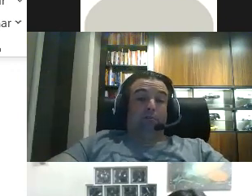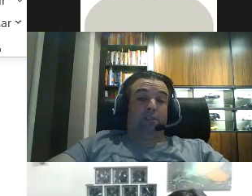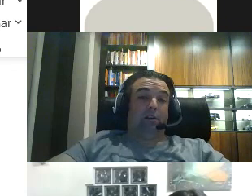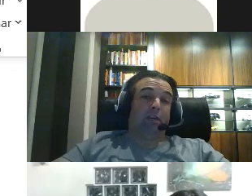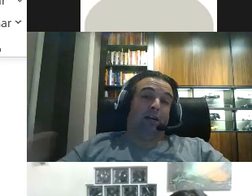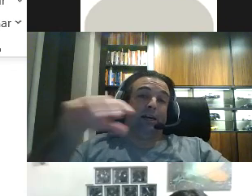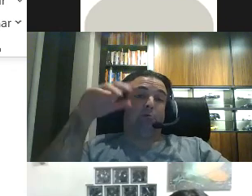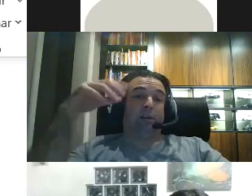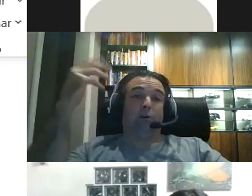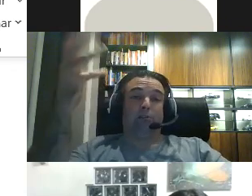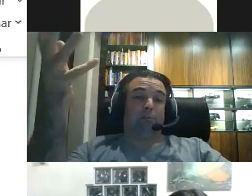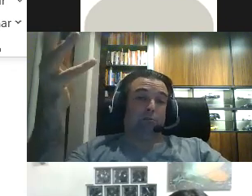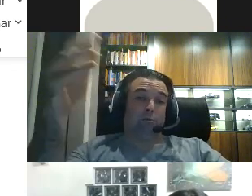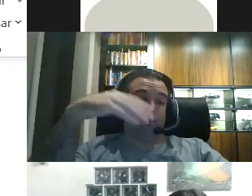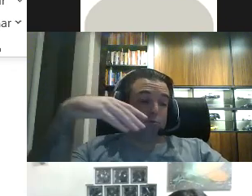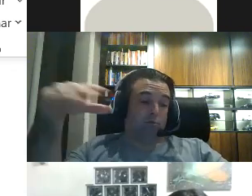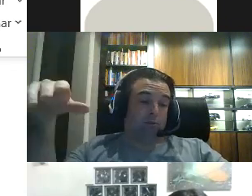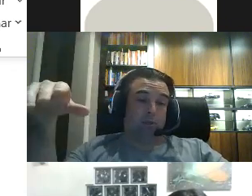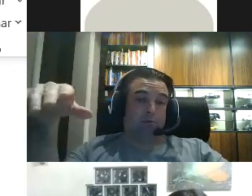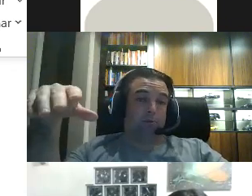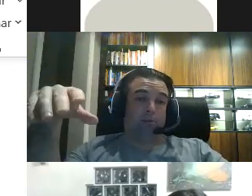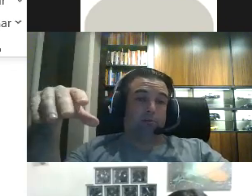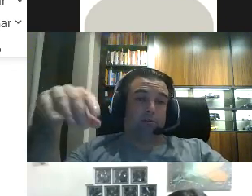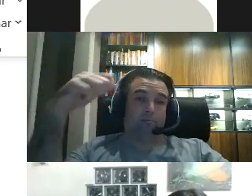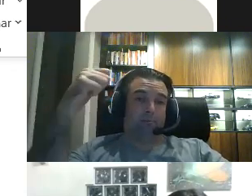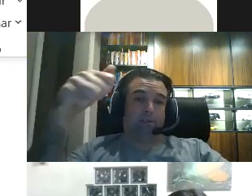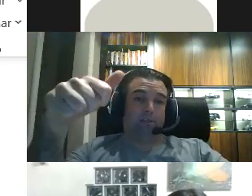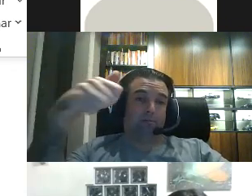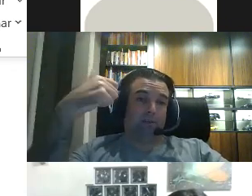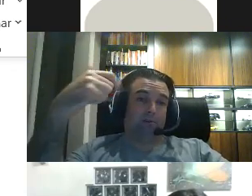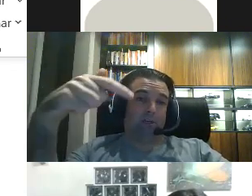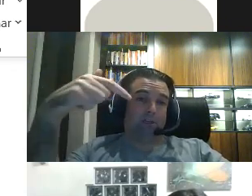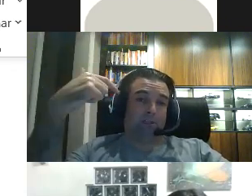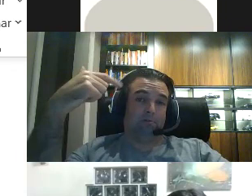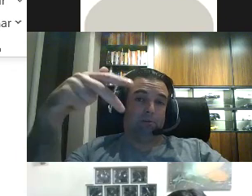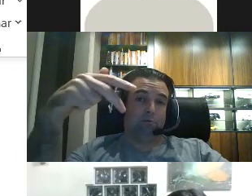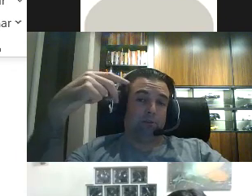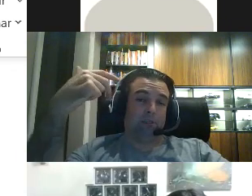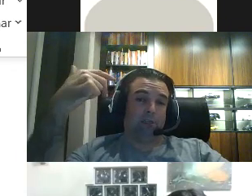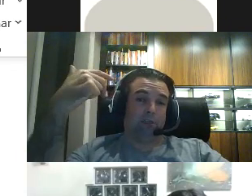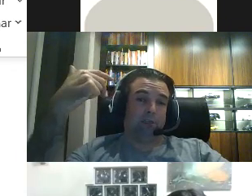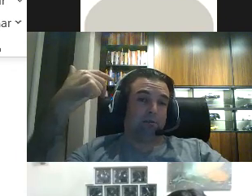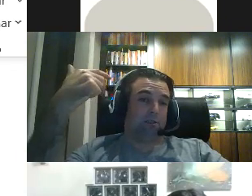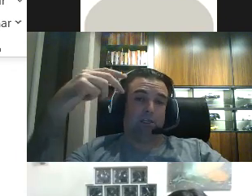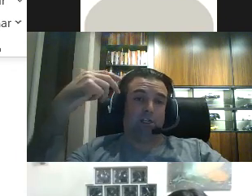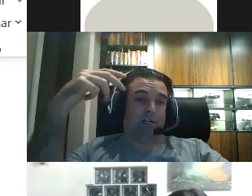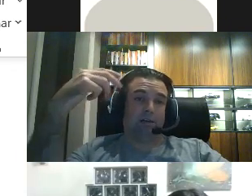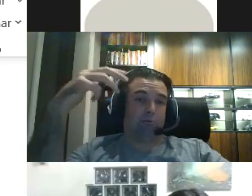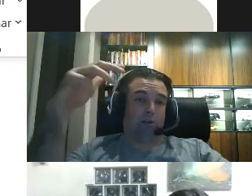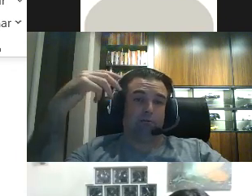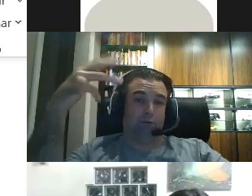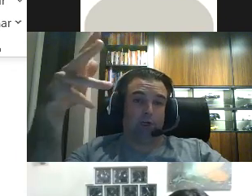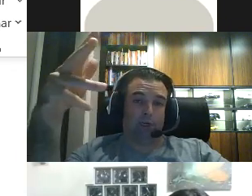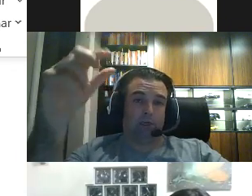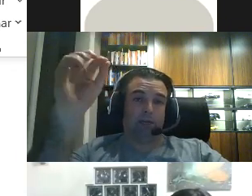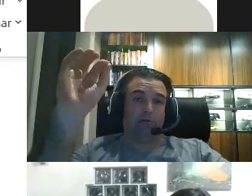Escoamento superficial, que é a água que nós vamos usar, todos os seres humanos, para abastecimento, irrigação, indústria, seja lá o